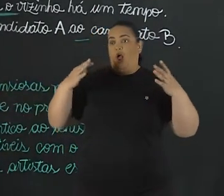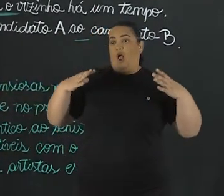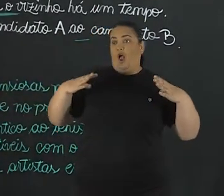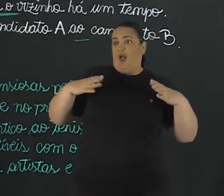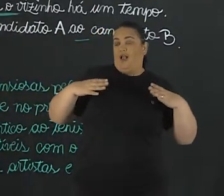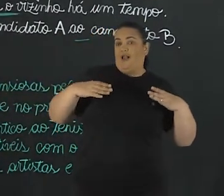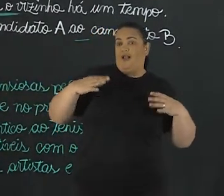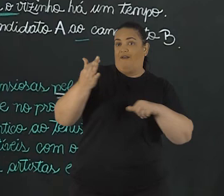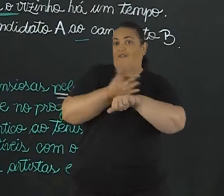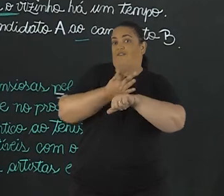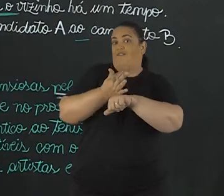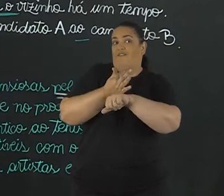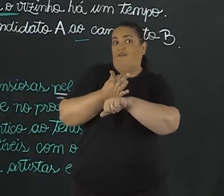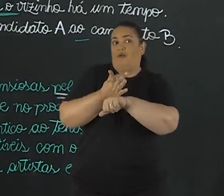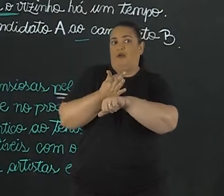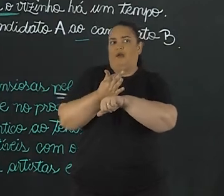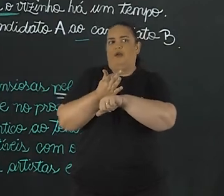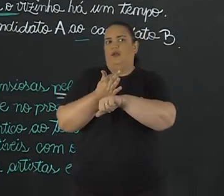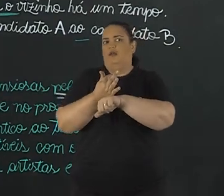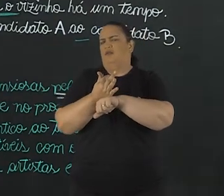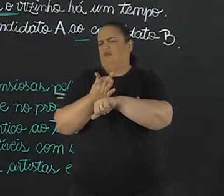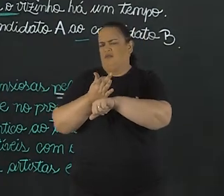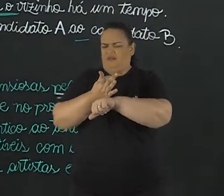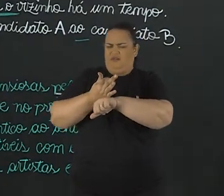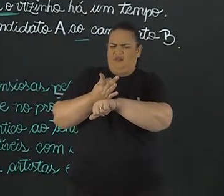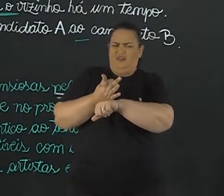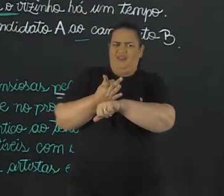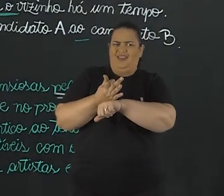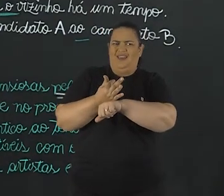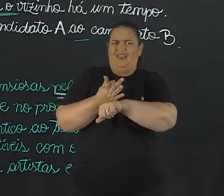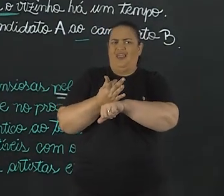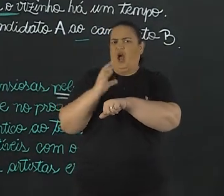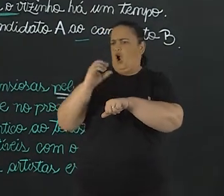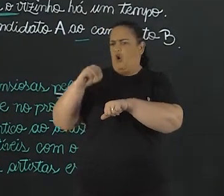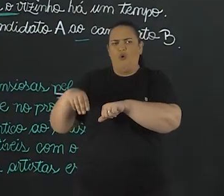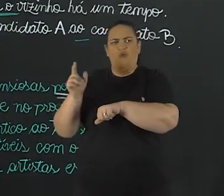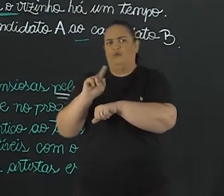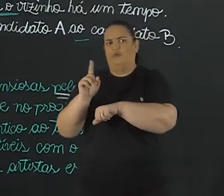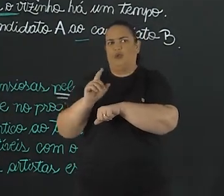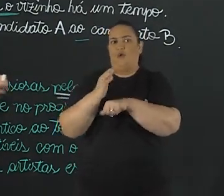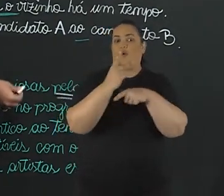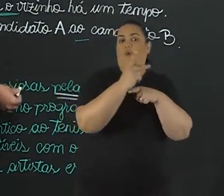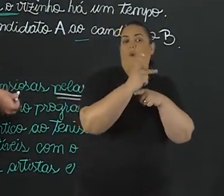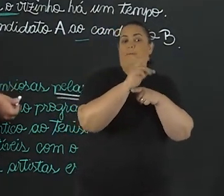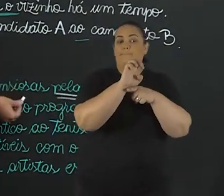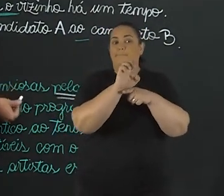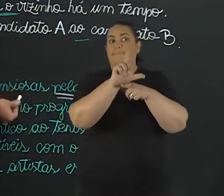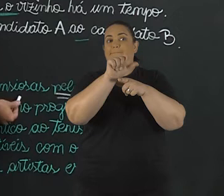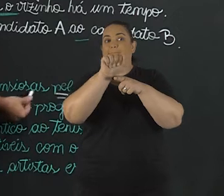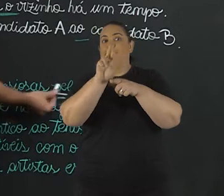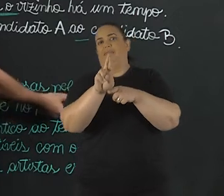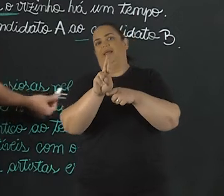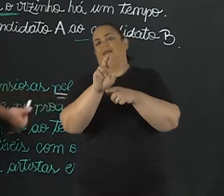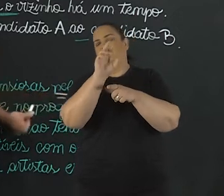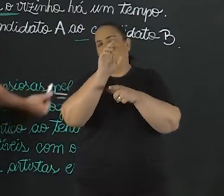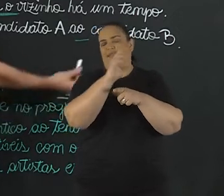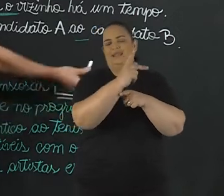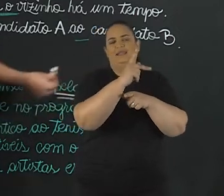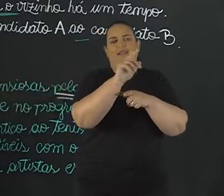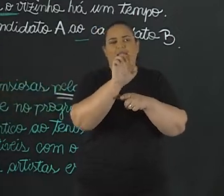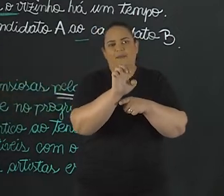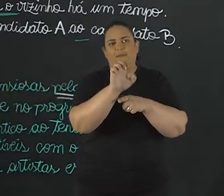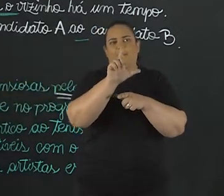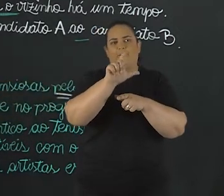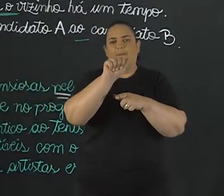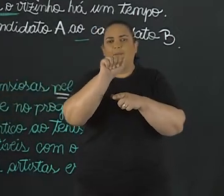alguma razão, por algum motivo. Aqui a gente tem a combinação pelas. Eu tenho o adjetivo ansiosas, por isso que é um caso de regência nominal,